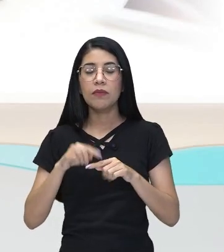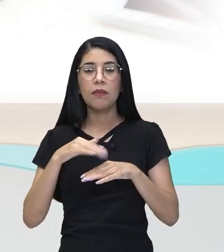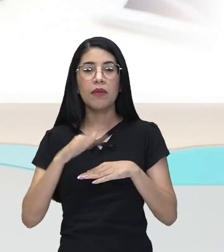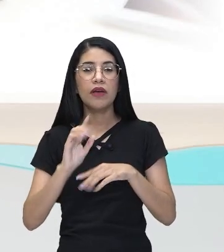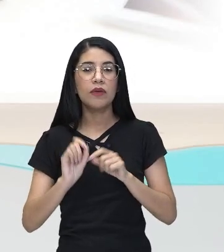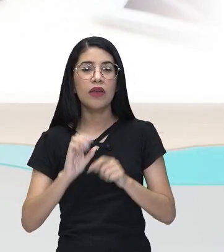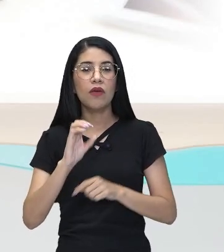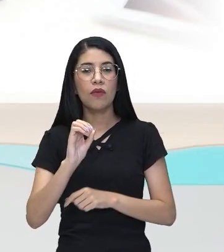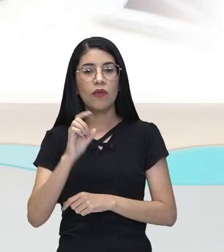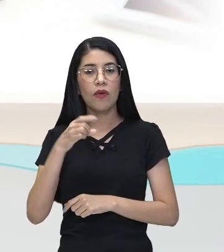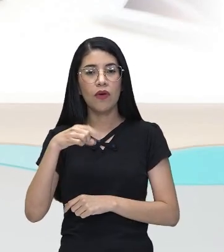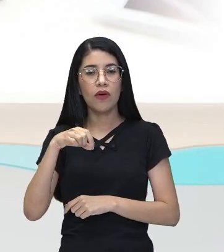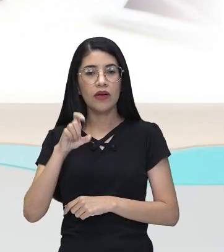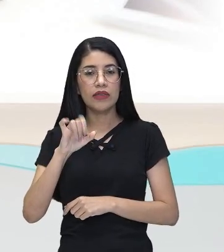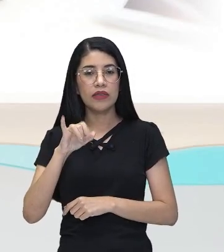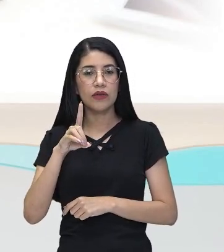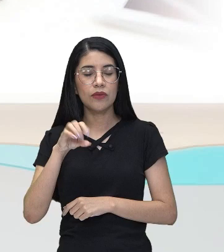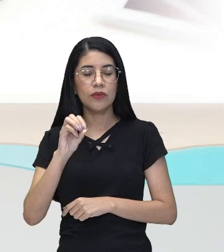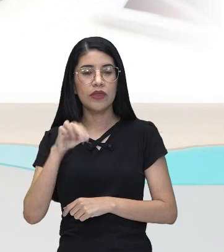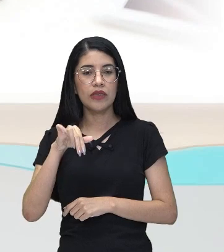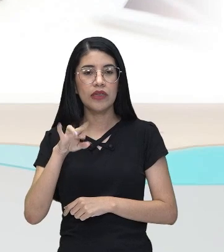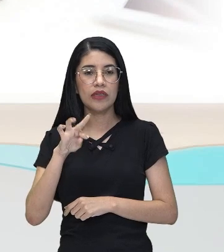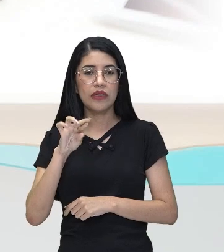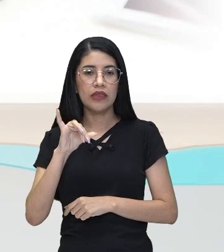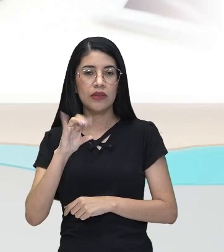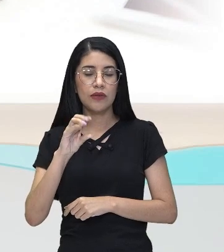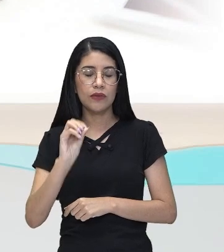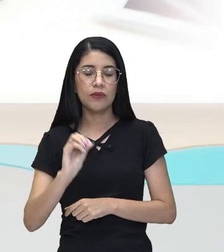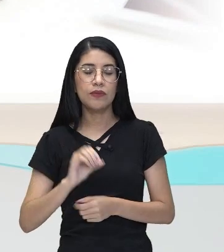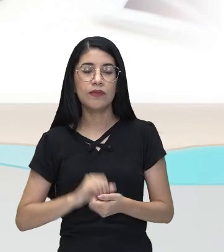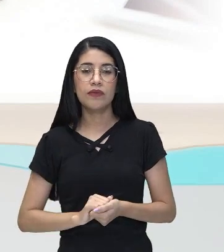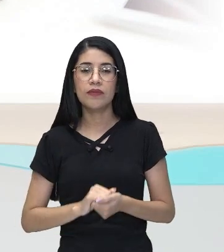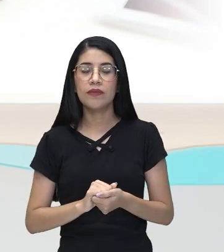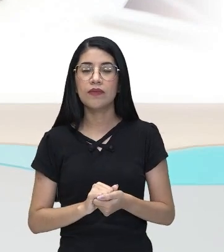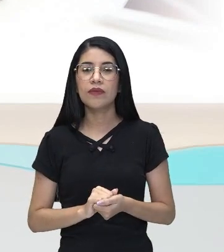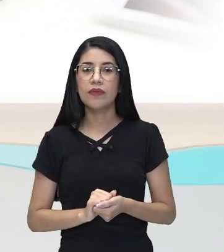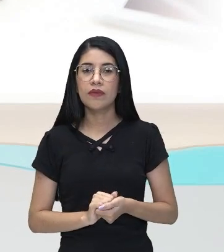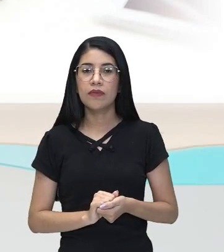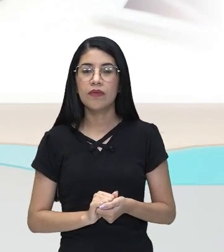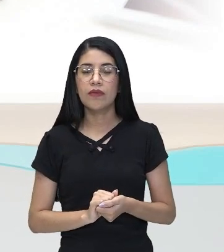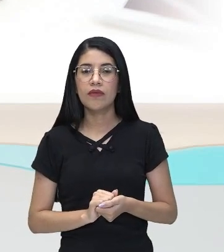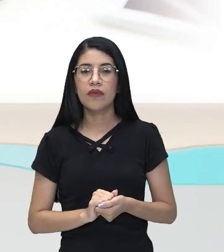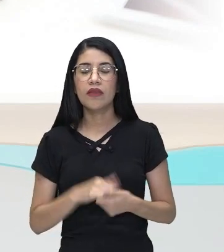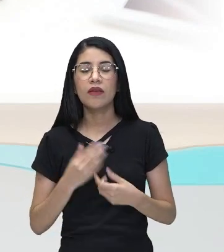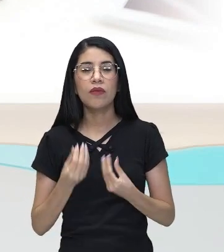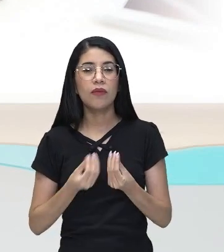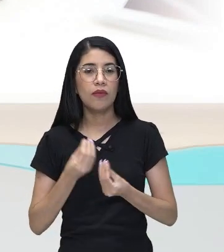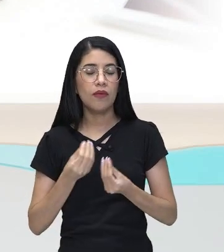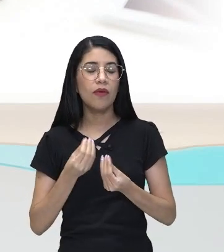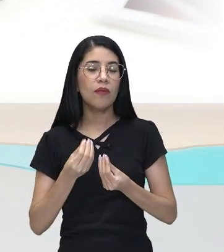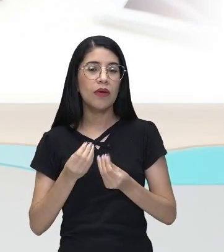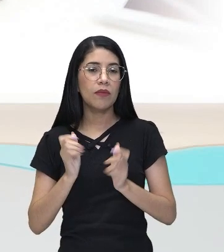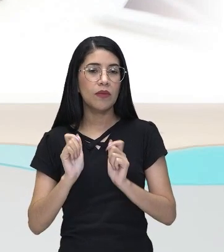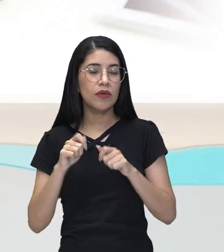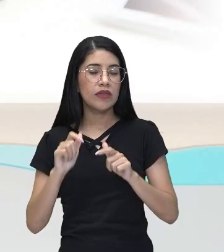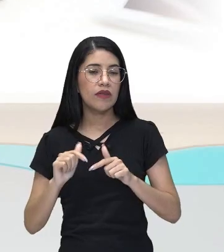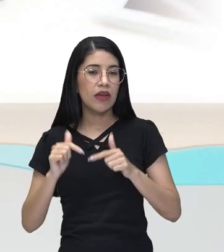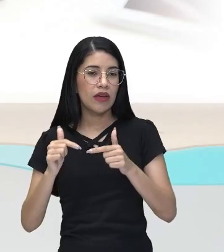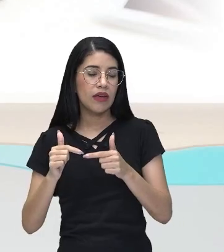é o óxido nítrico, ok? Então, é dessa forma aí que ele